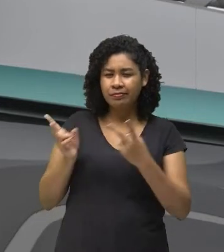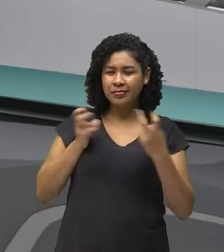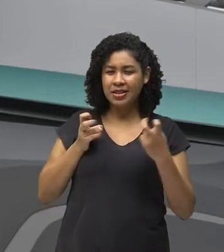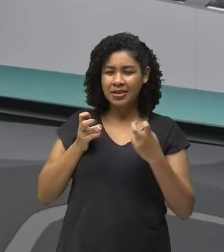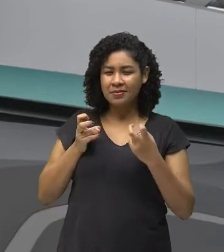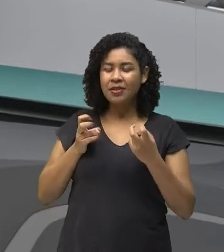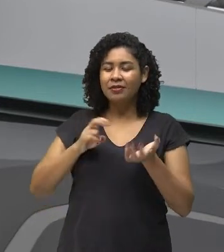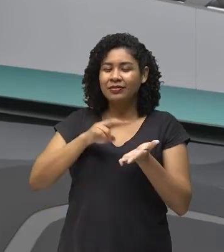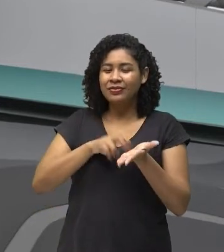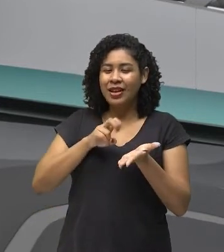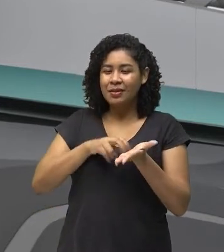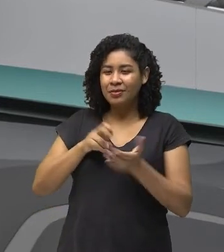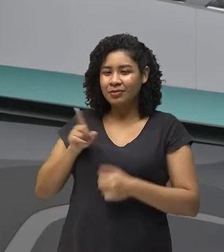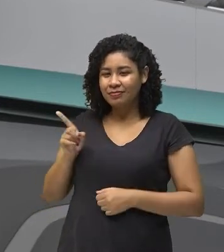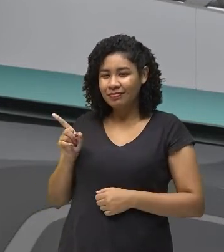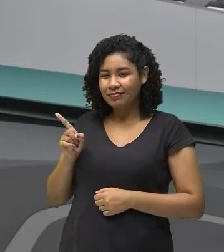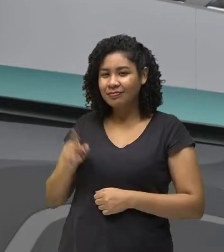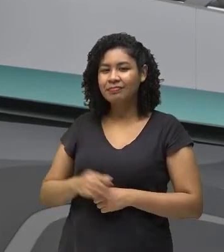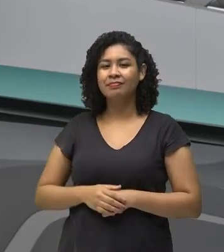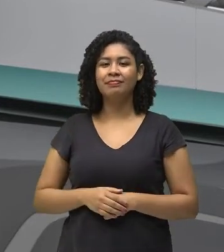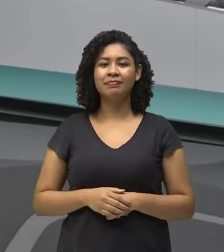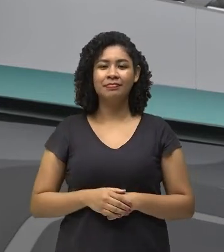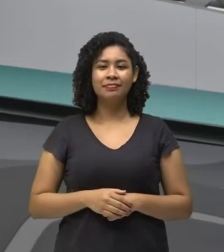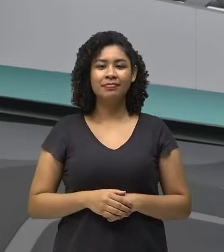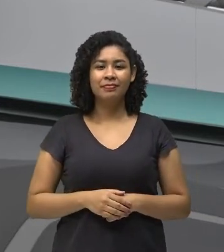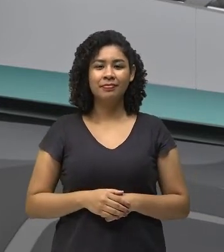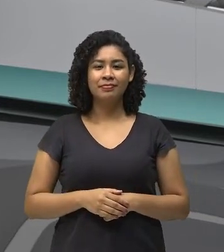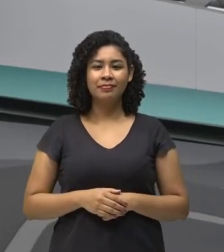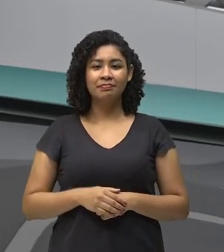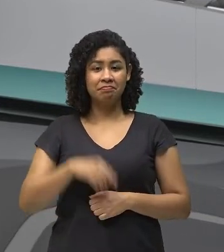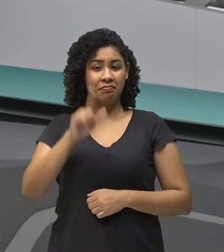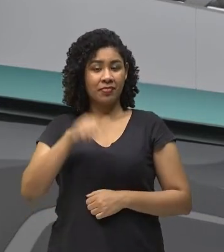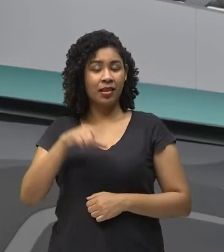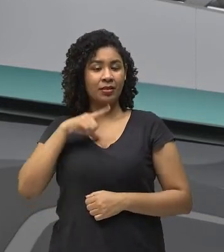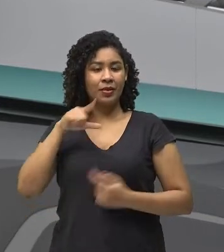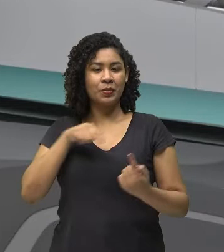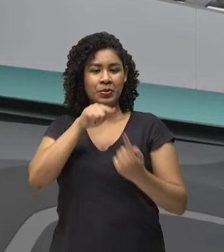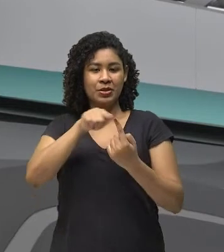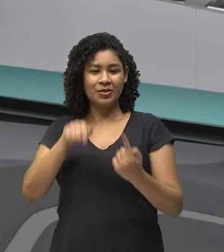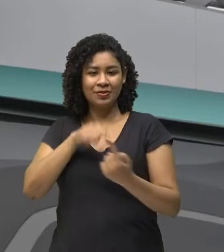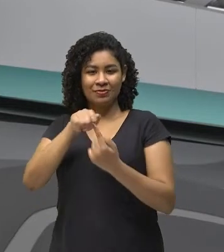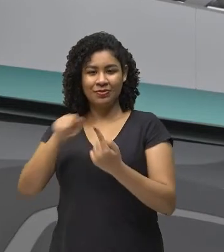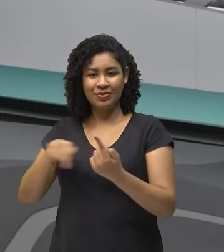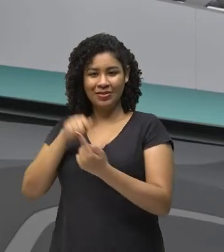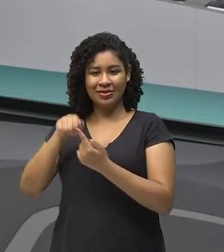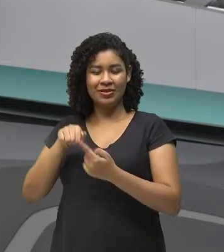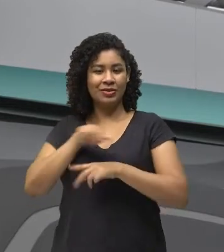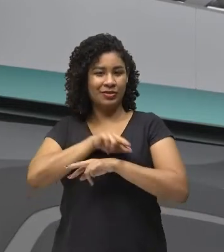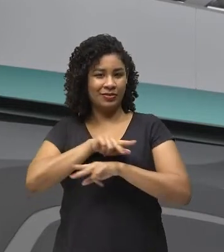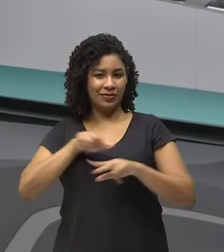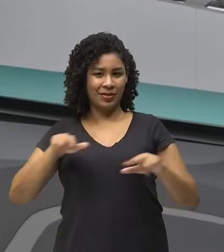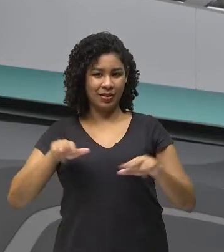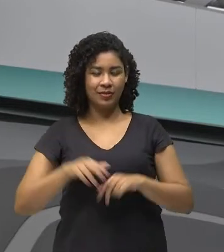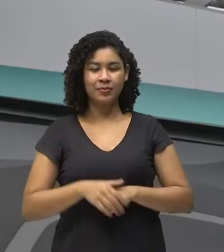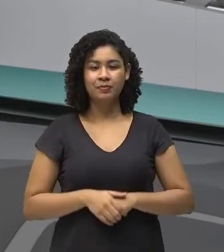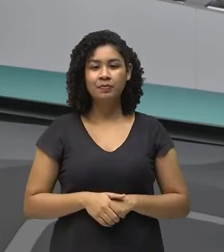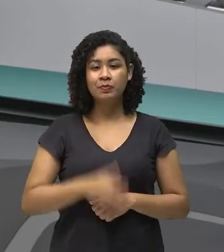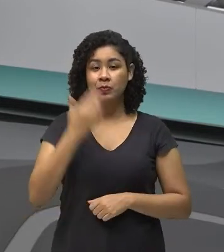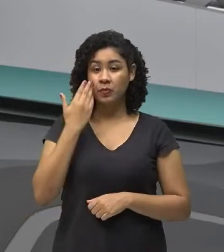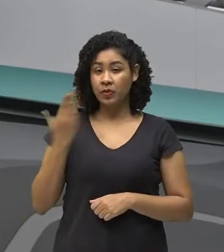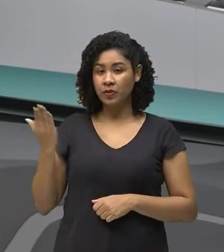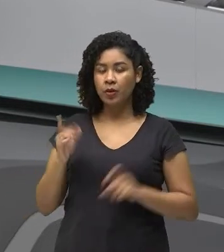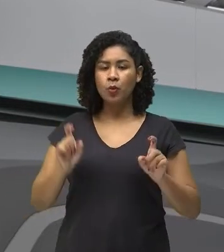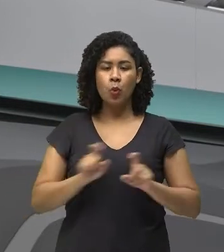de acessórios, né, computacionais para diferentes propósitos, diferentes finalidades. Então, o